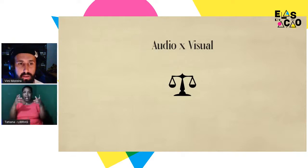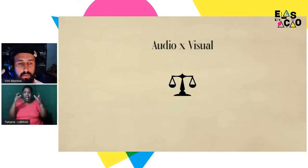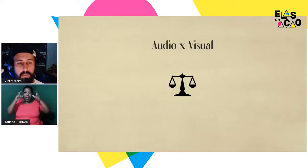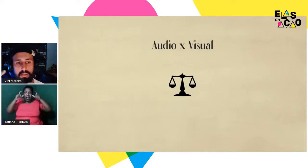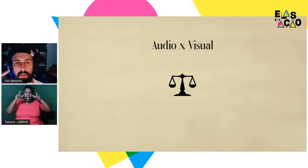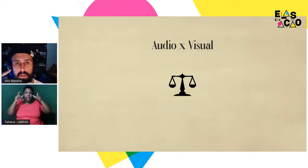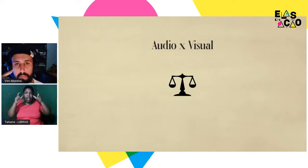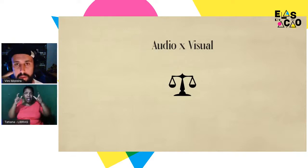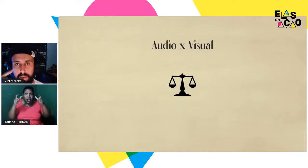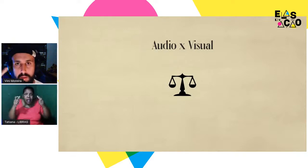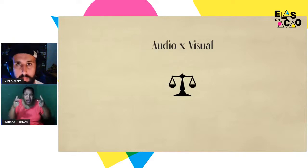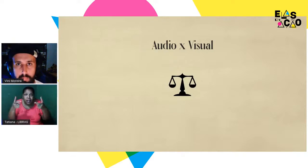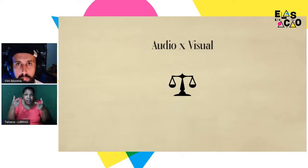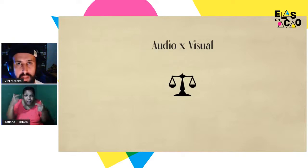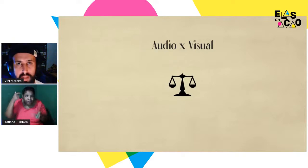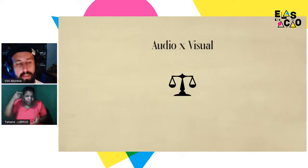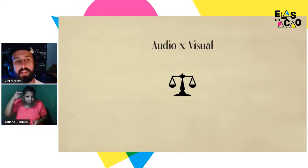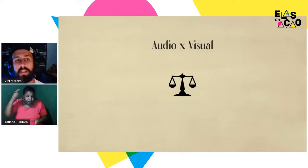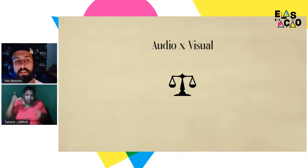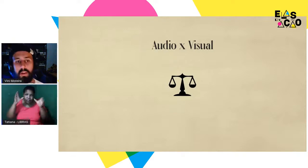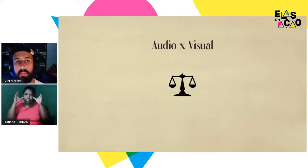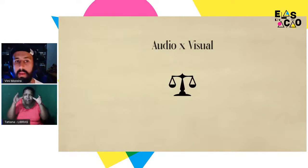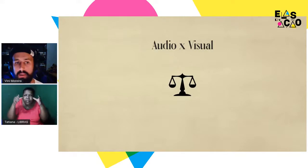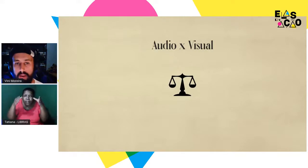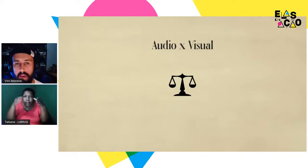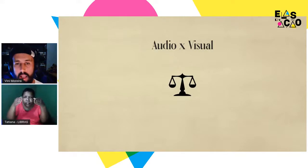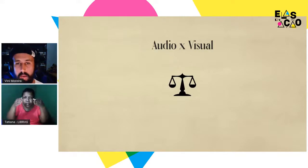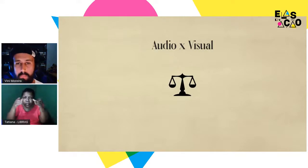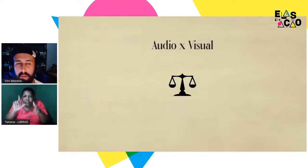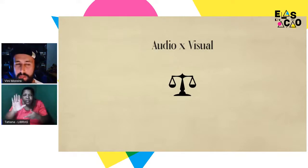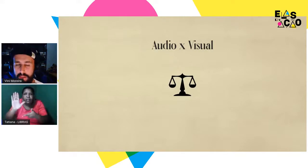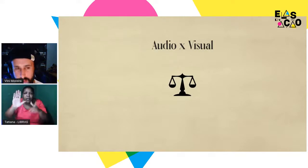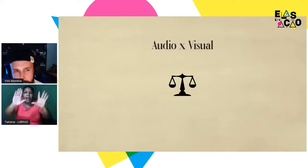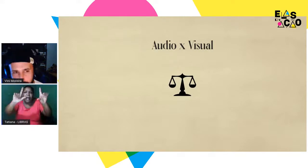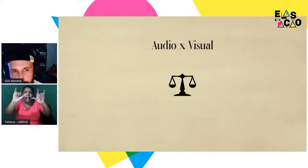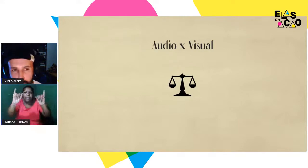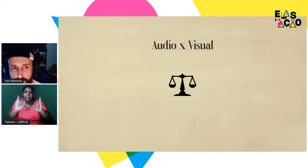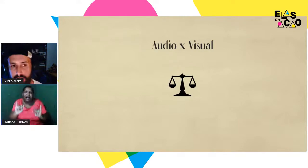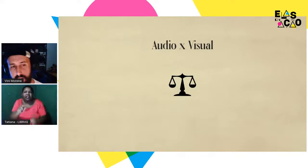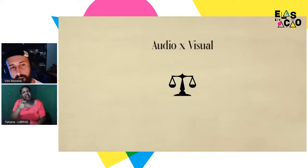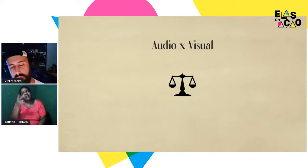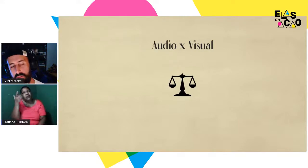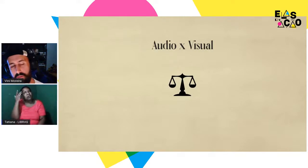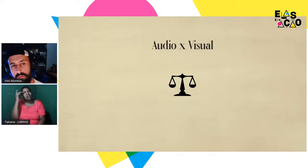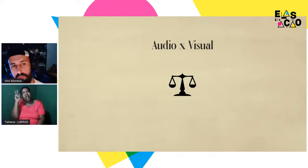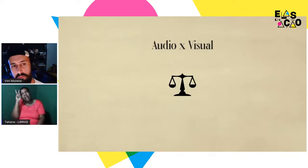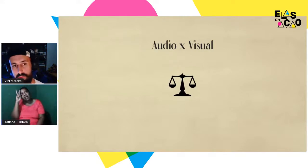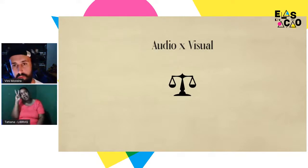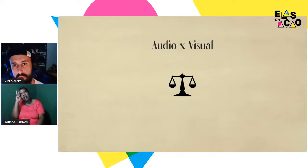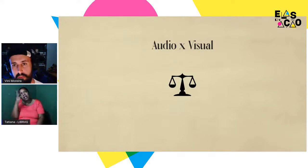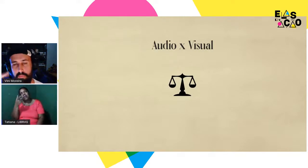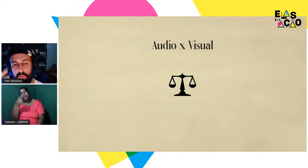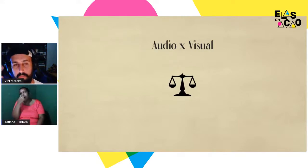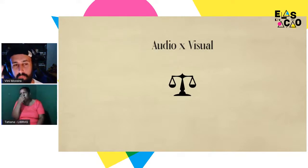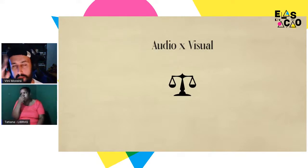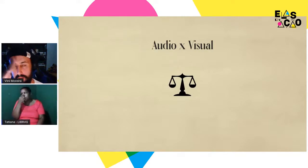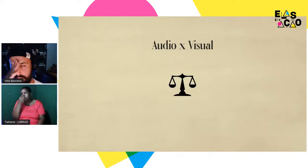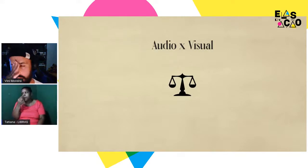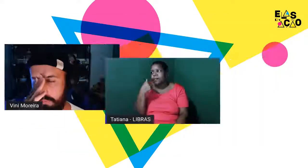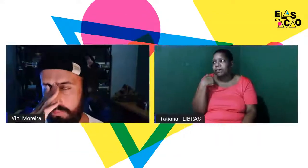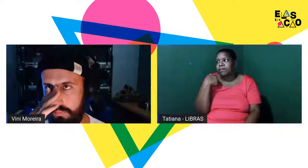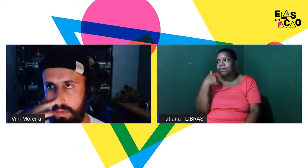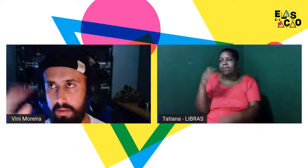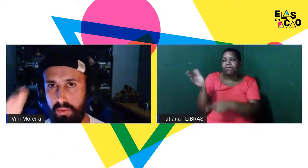a gente inconscientemente preste mais atenção na imagem talvez você não lembre muito disso no um